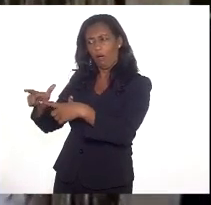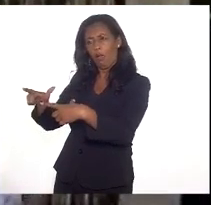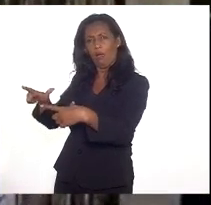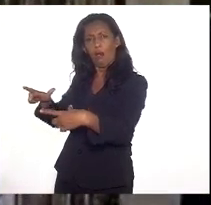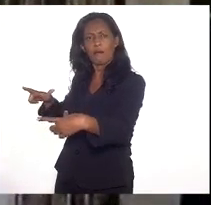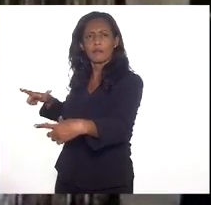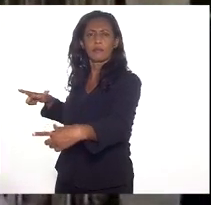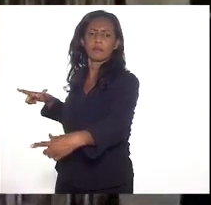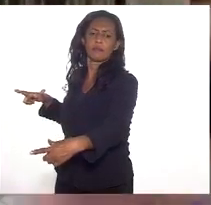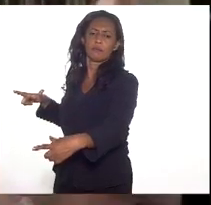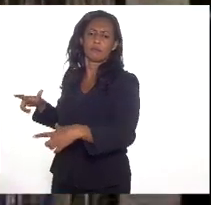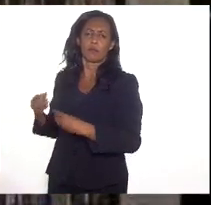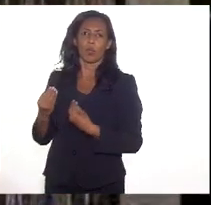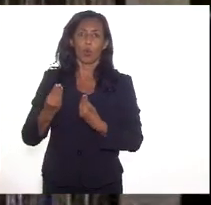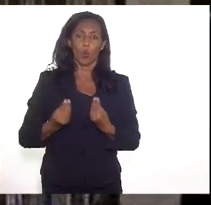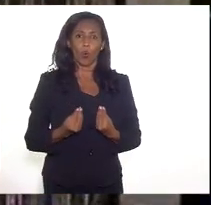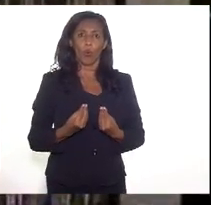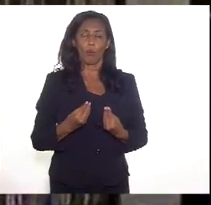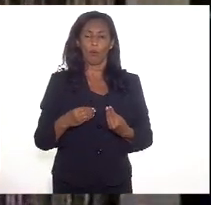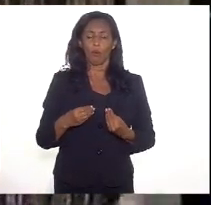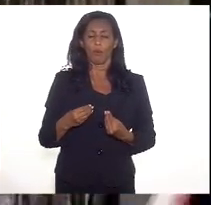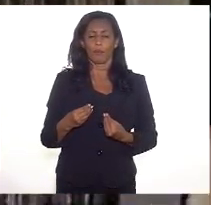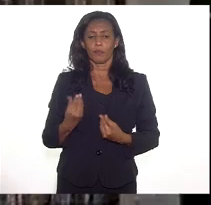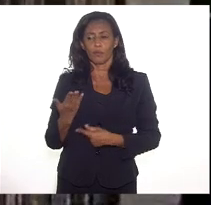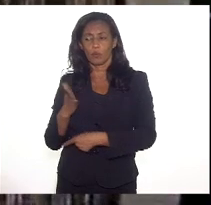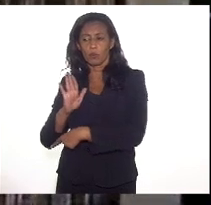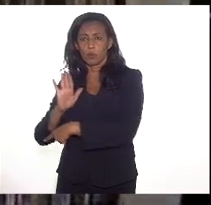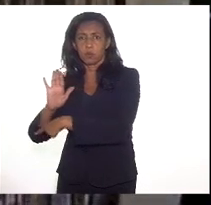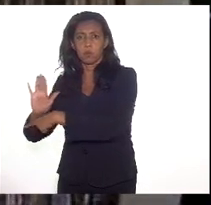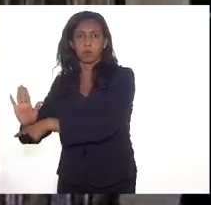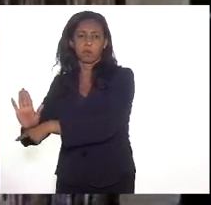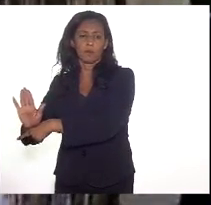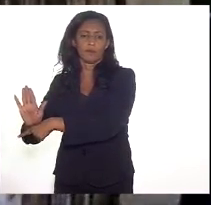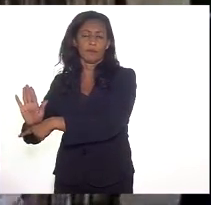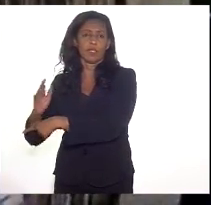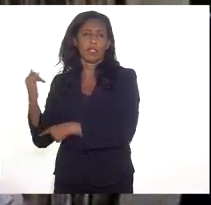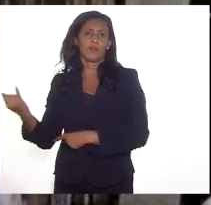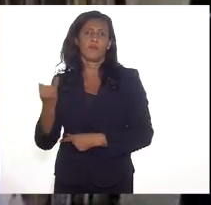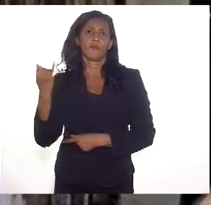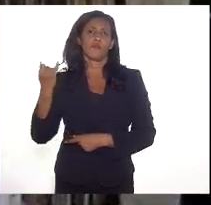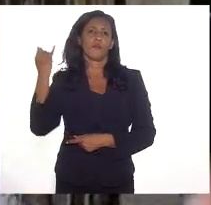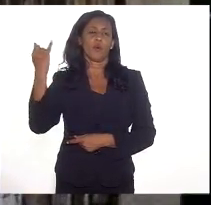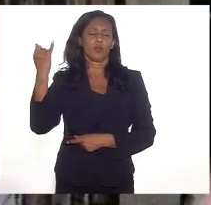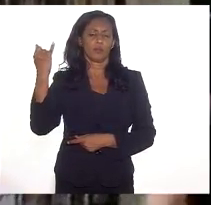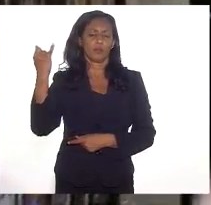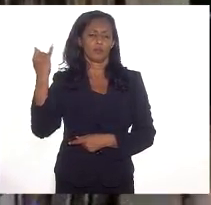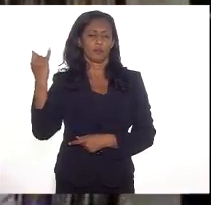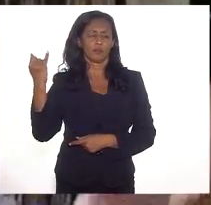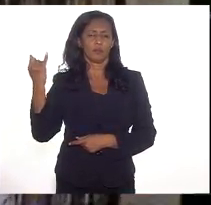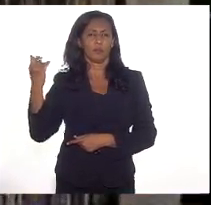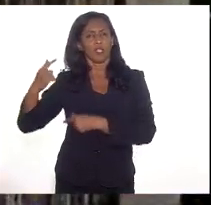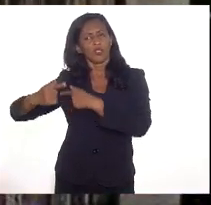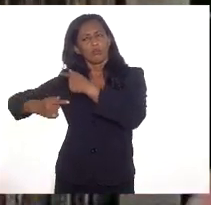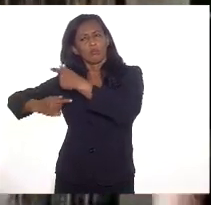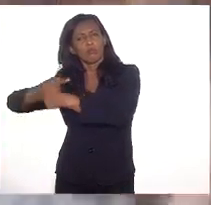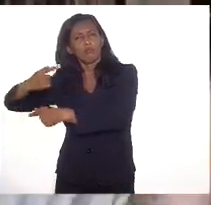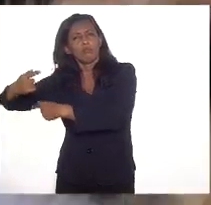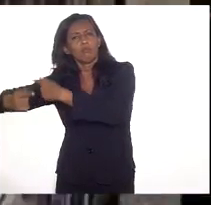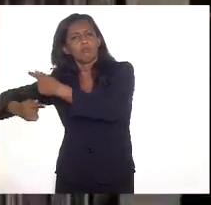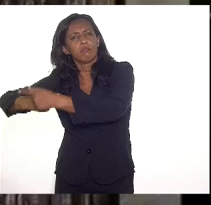desta reunião como beneficiário, exatamente. Importância fundamental para as gerações,